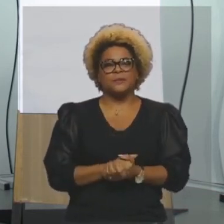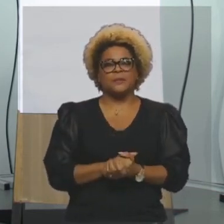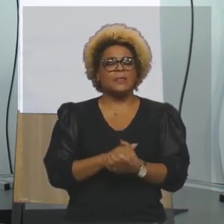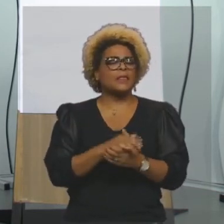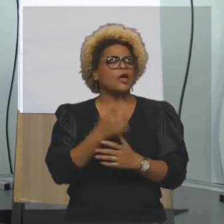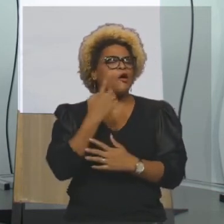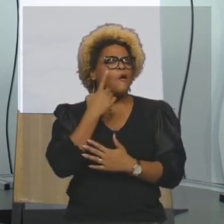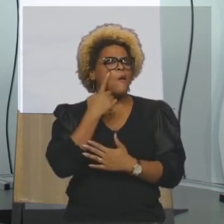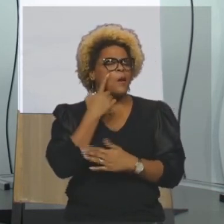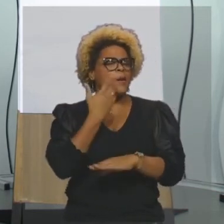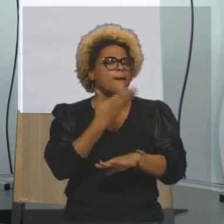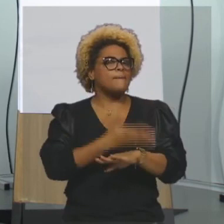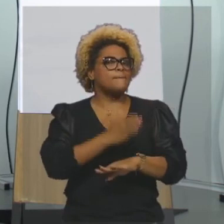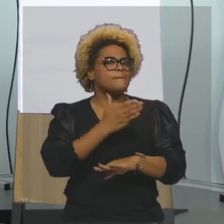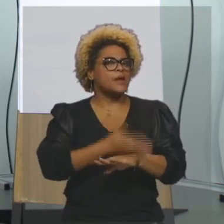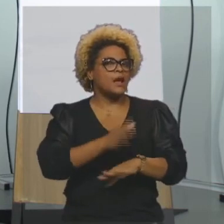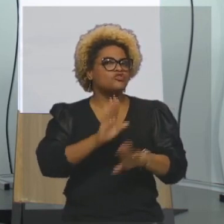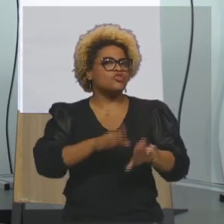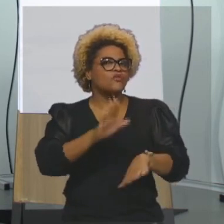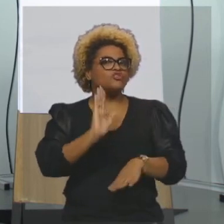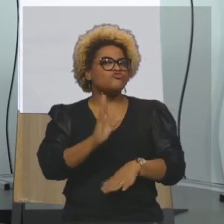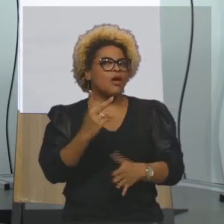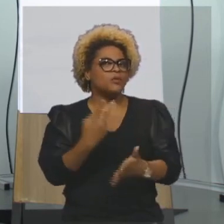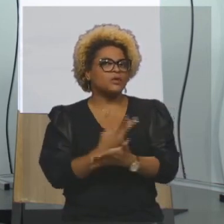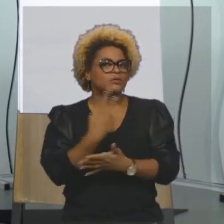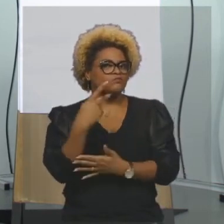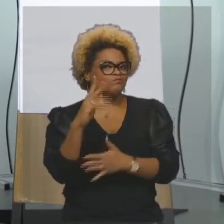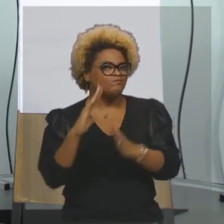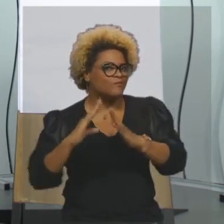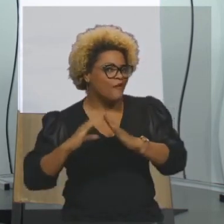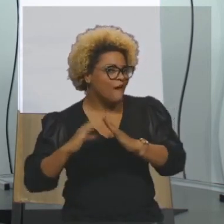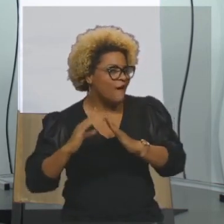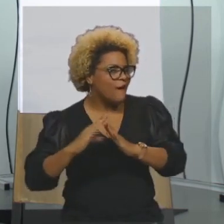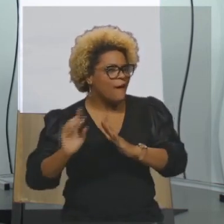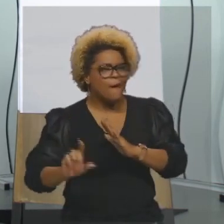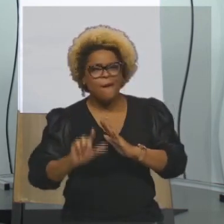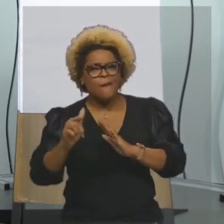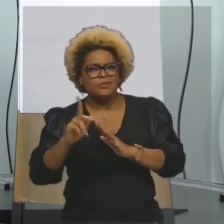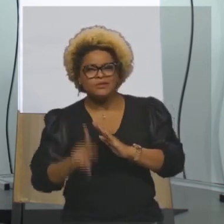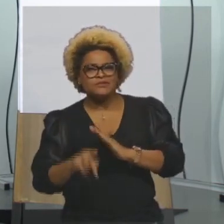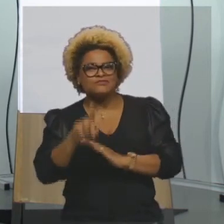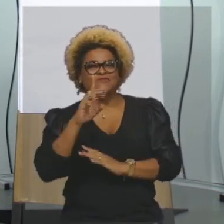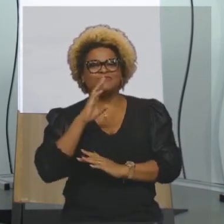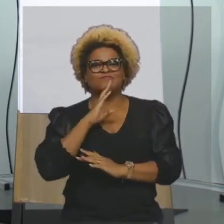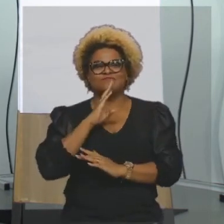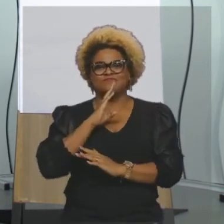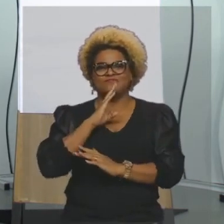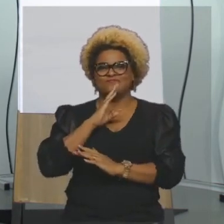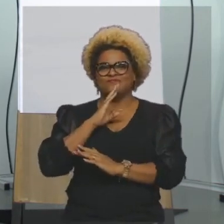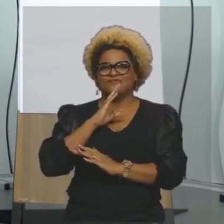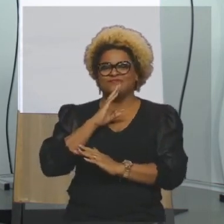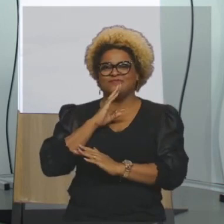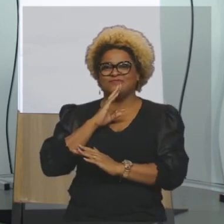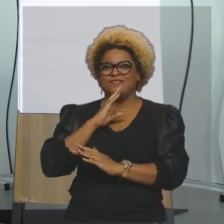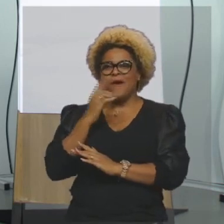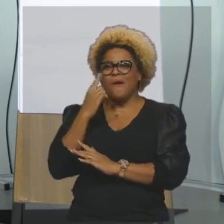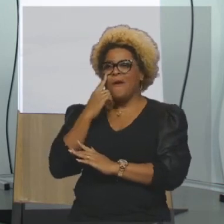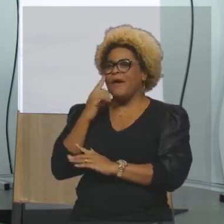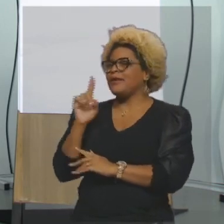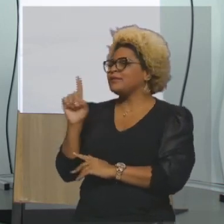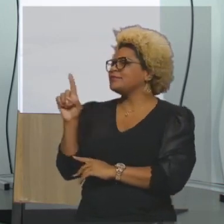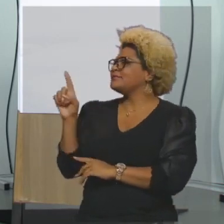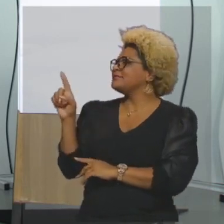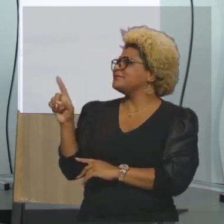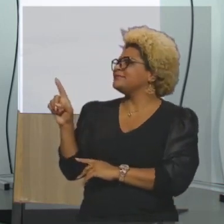que talvez vocês já tenham visto na casa de vocês ou em casa de algum conhecido. vários aparelhos ligados em uma tomada